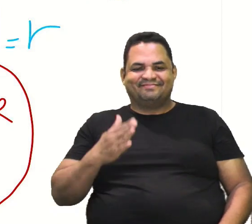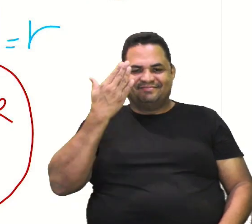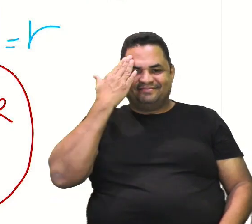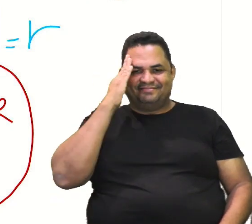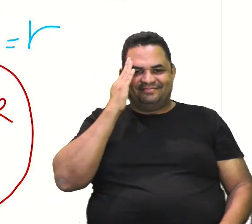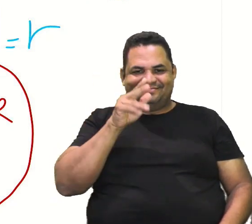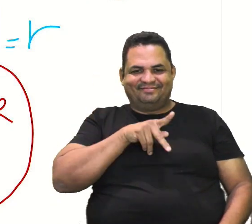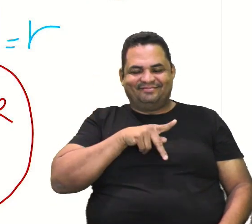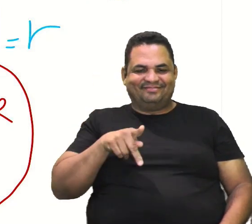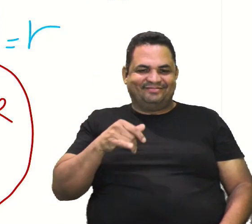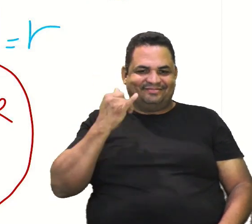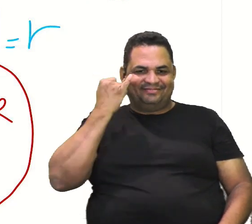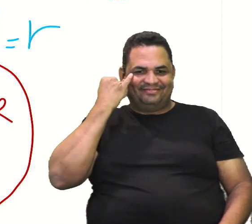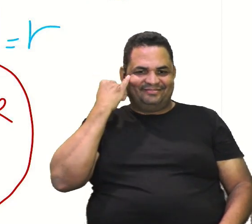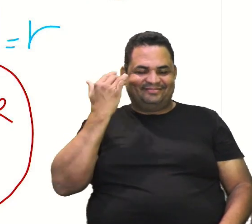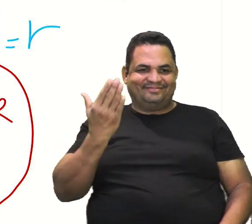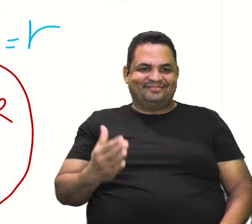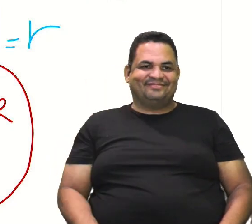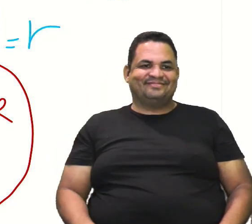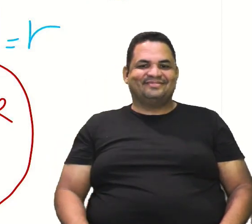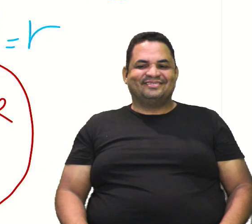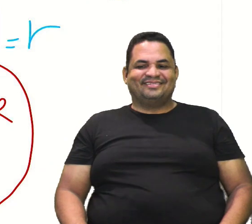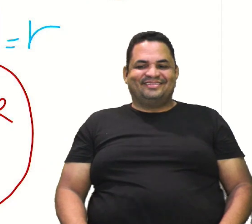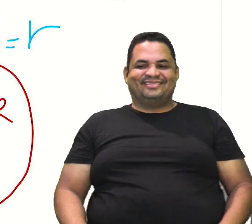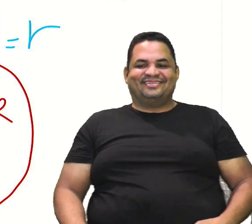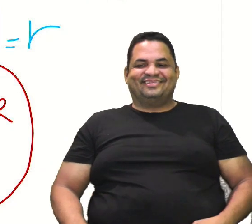professor Sâmio?